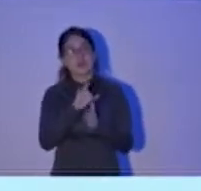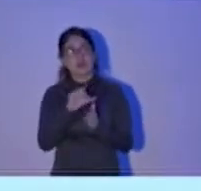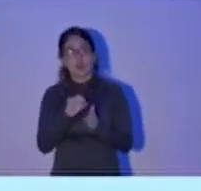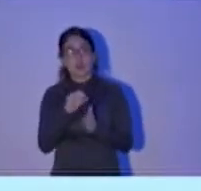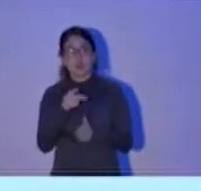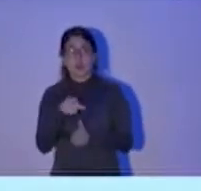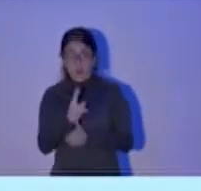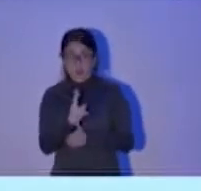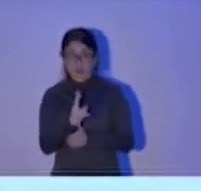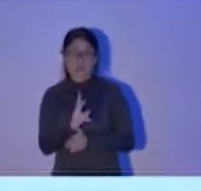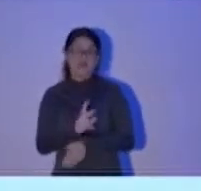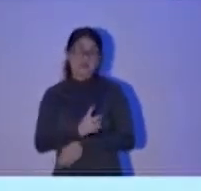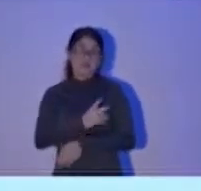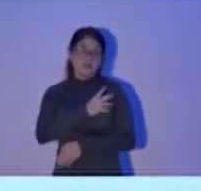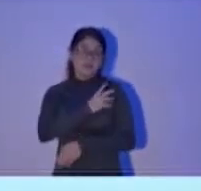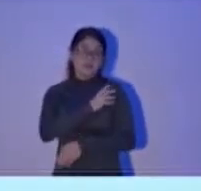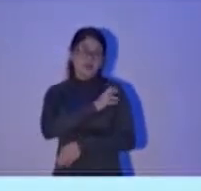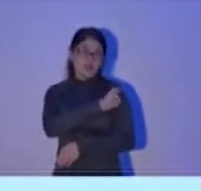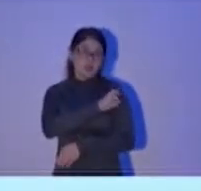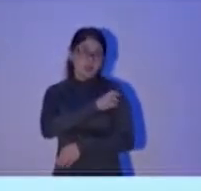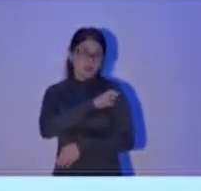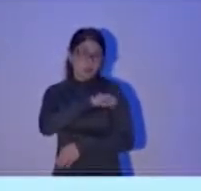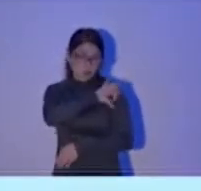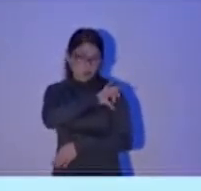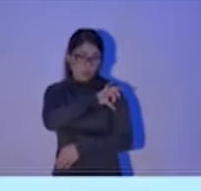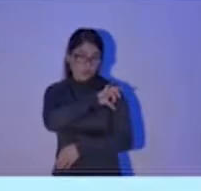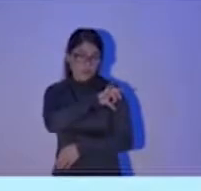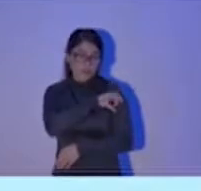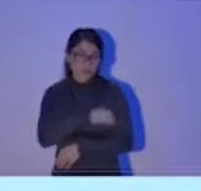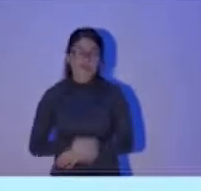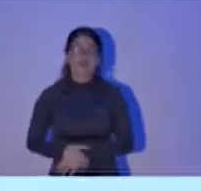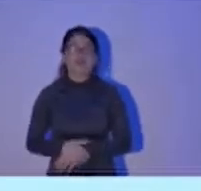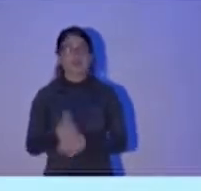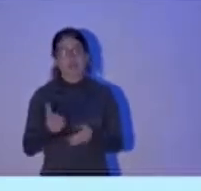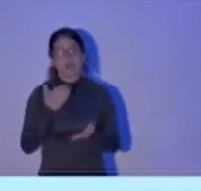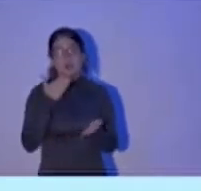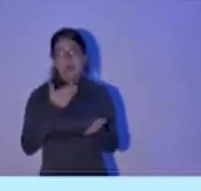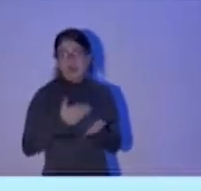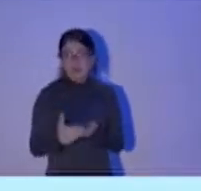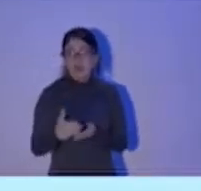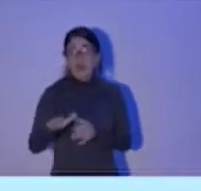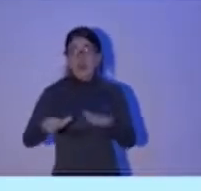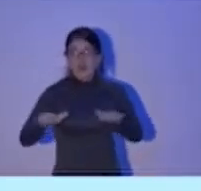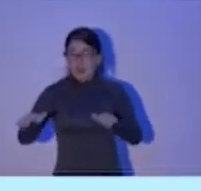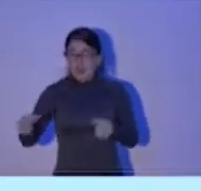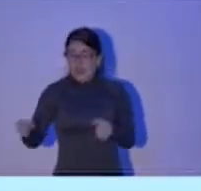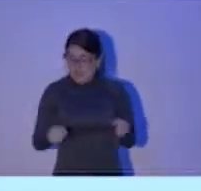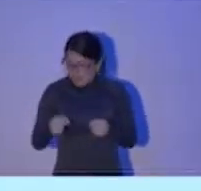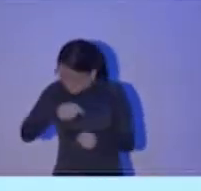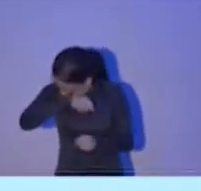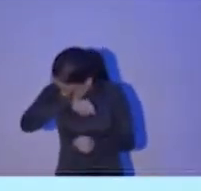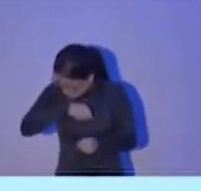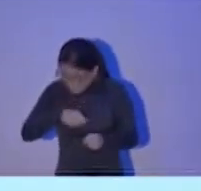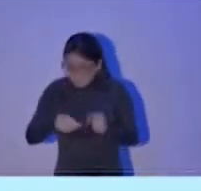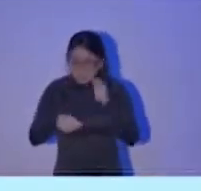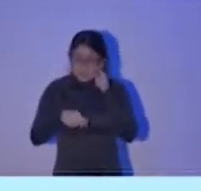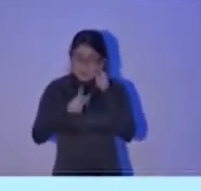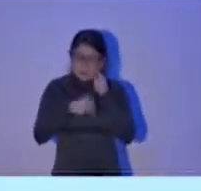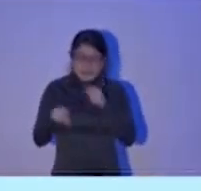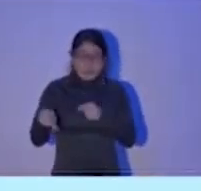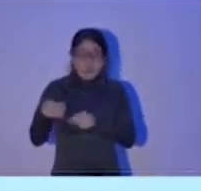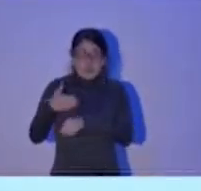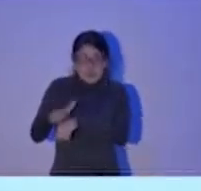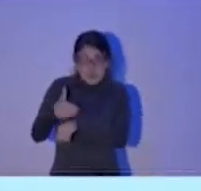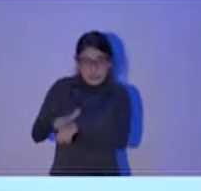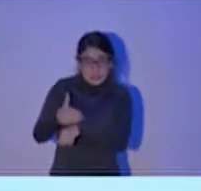currículos. Estamos, esse ano, fazendo o treinamento dos professores para a implementação da base. Nesse ano, do ciclo para o ensino médio,